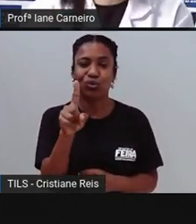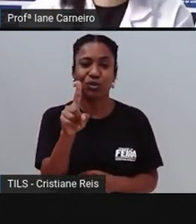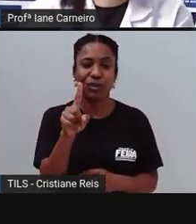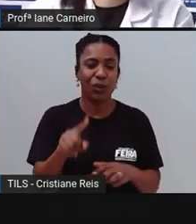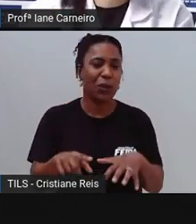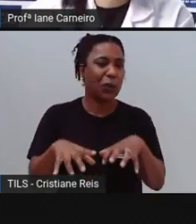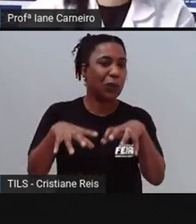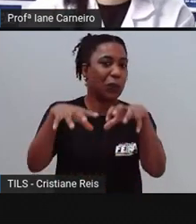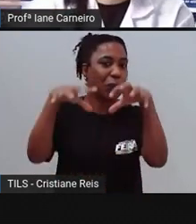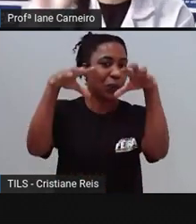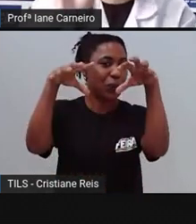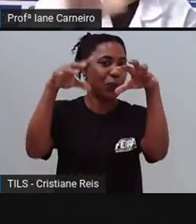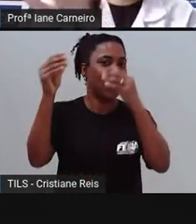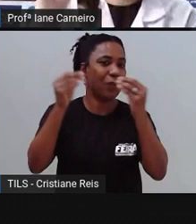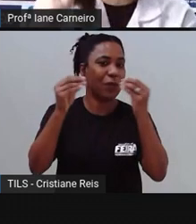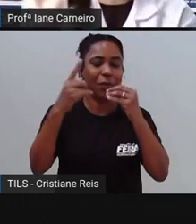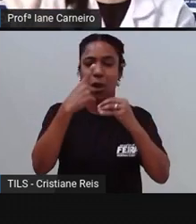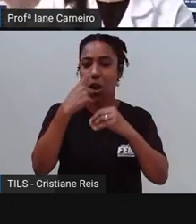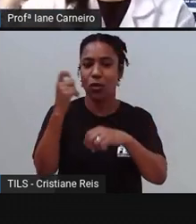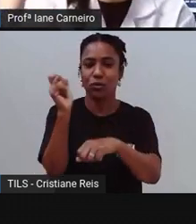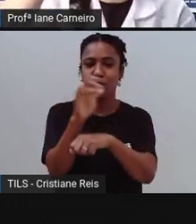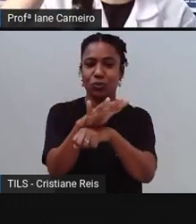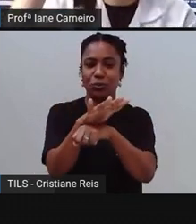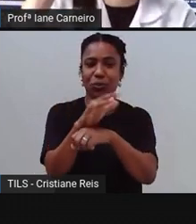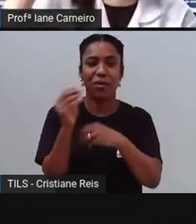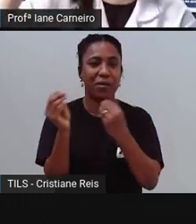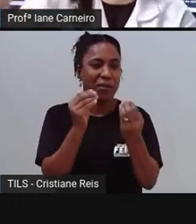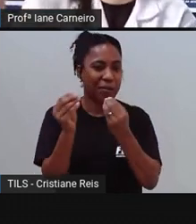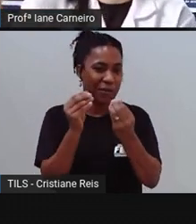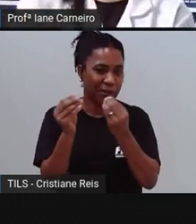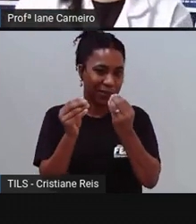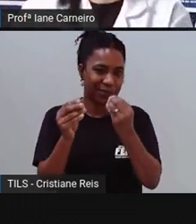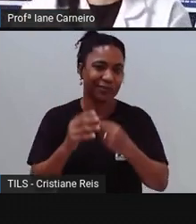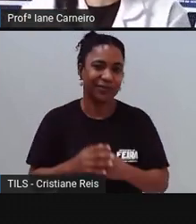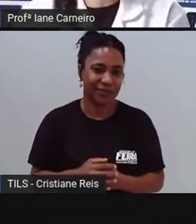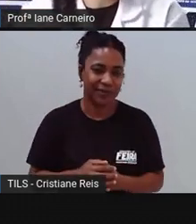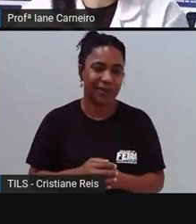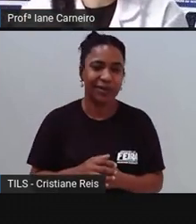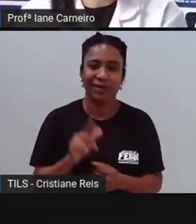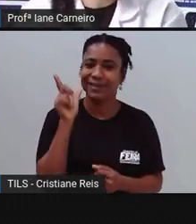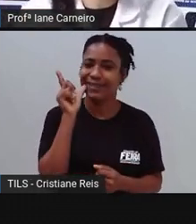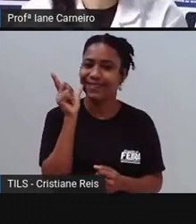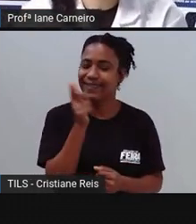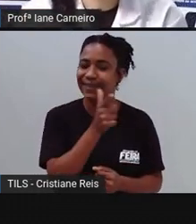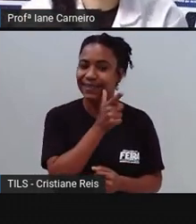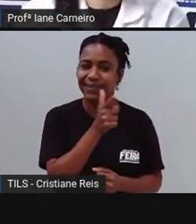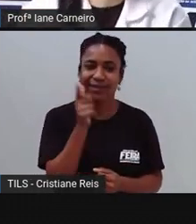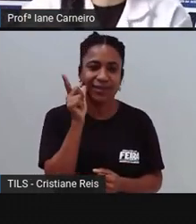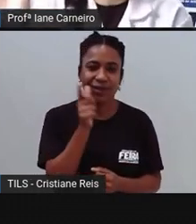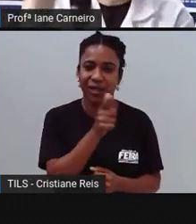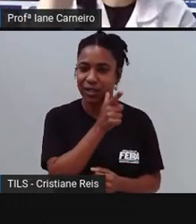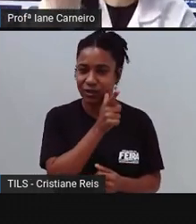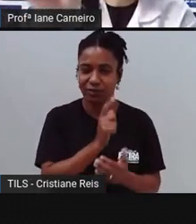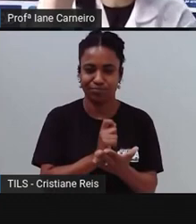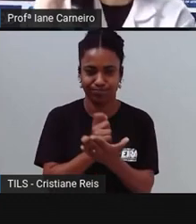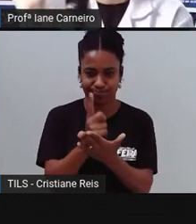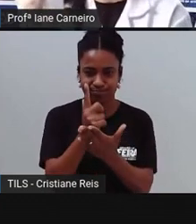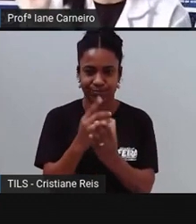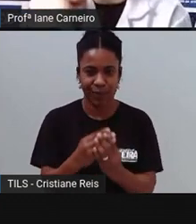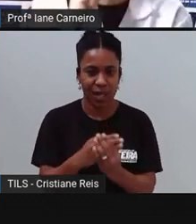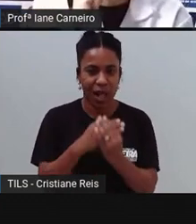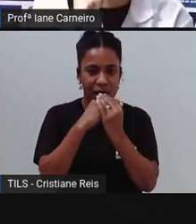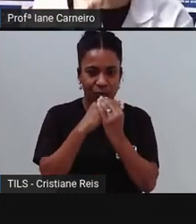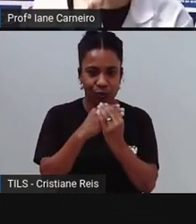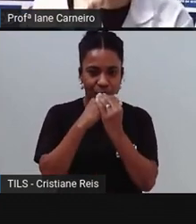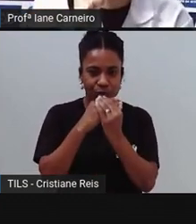Aí a Pro trouxe aqui só um lanchinho, né? Que as pessoas fazem. E aí a gente vai pensar o quanto de lixo que esse lanchinho